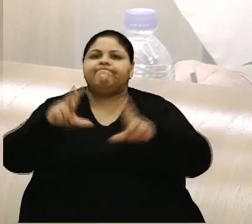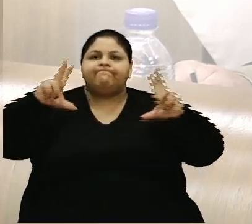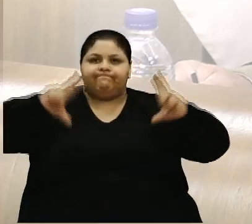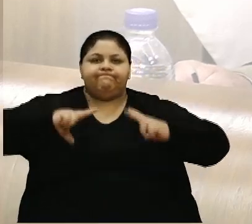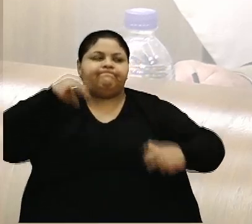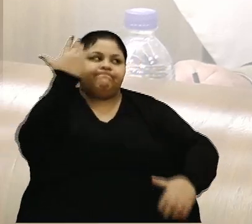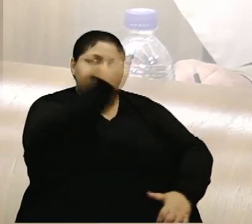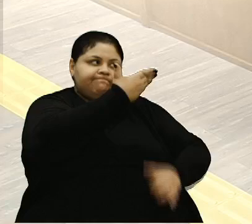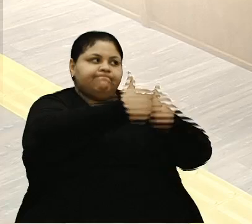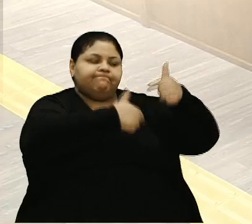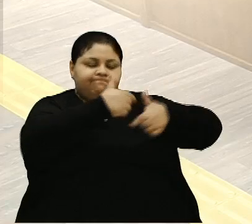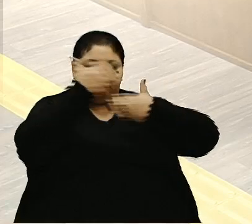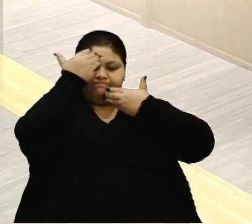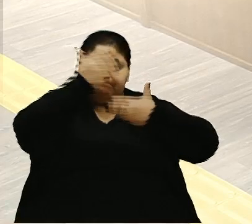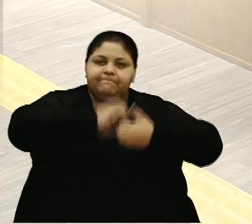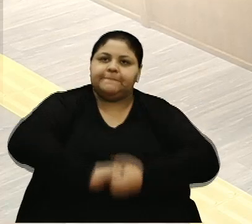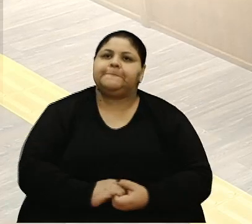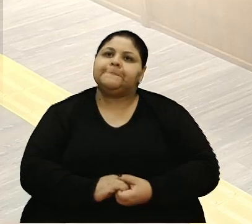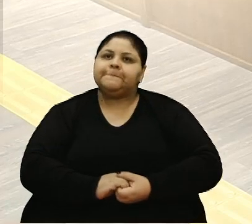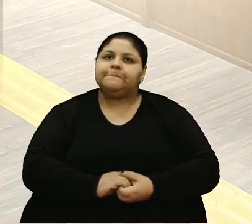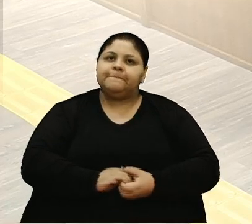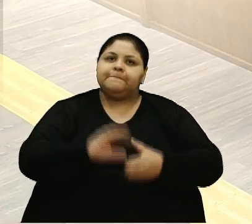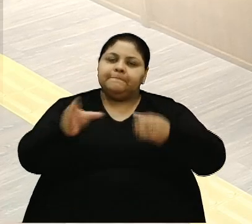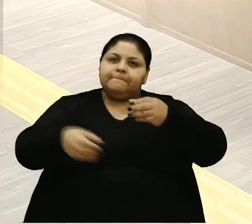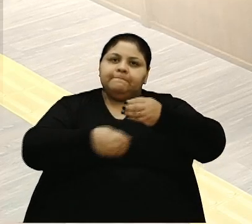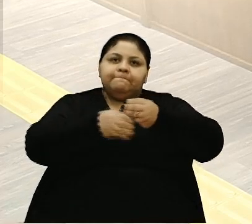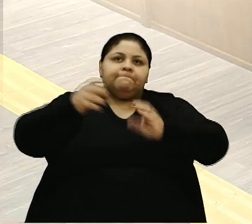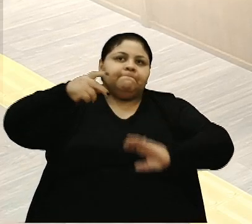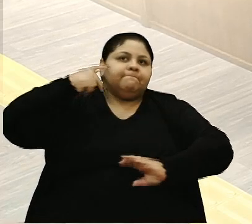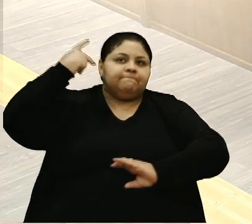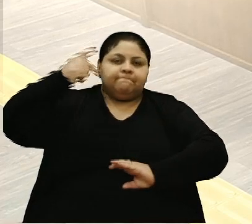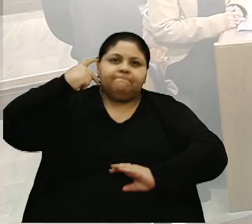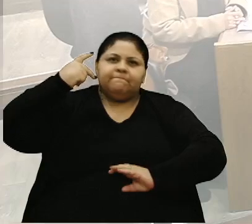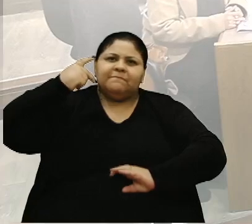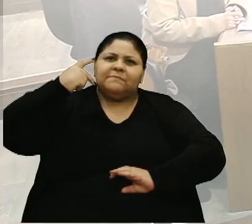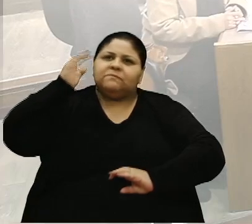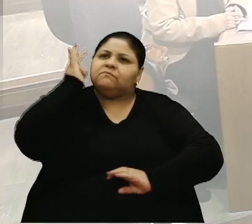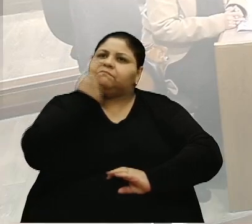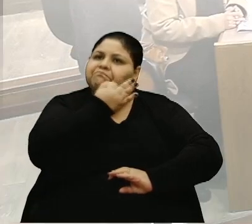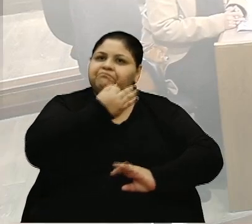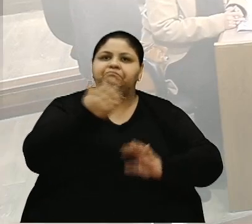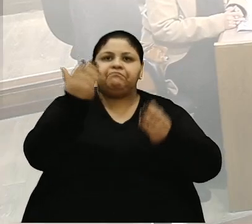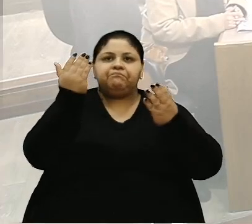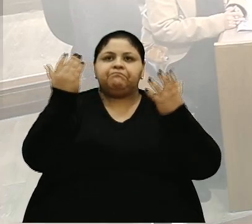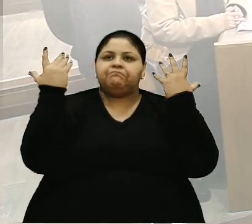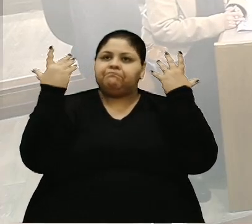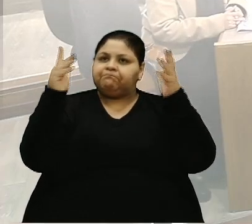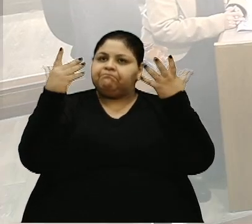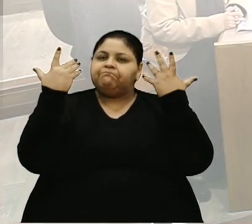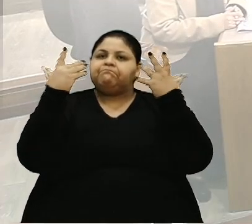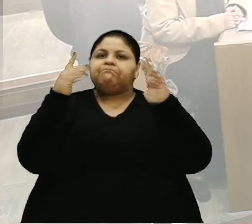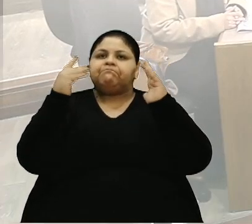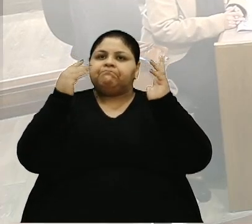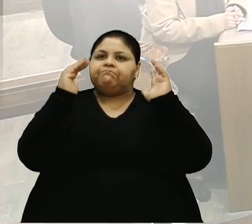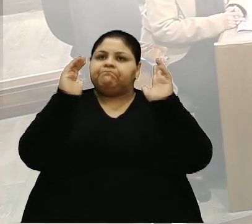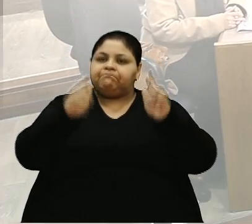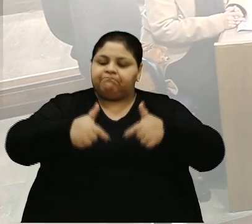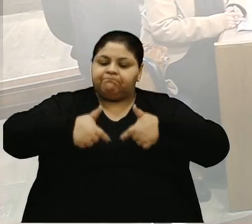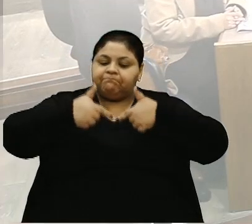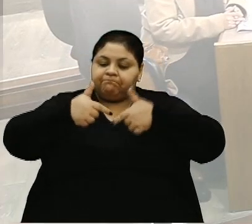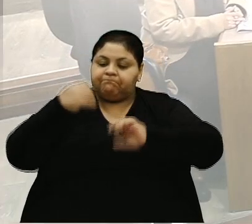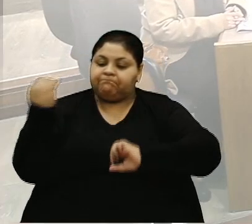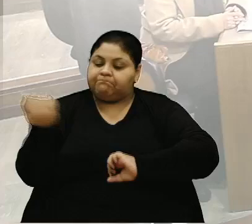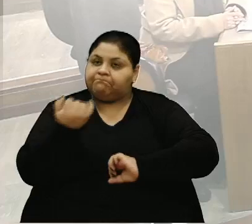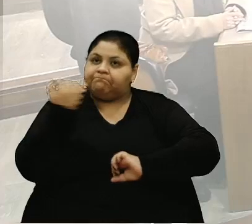seu trabalho. Parabéns. Obrigado. Sua parte bem rapidinho. Vereador Fantinel, parabéns, né? É uma ação muito importante para a comunidade